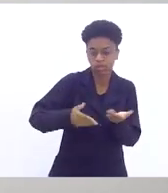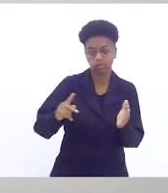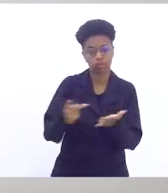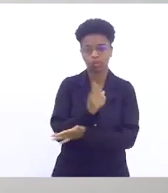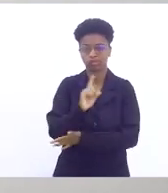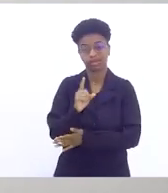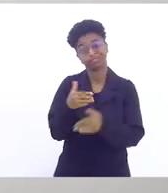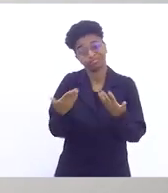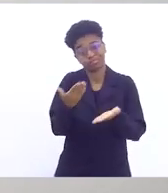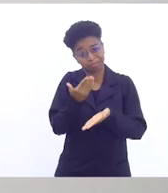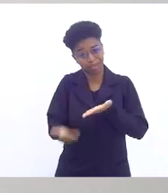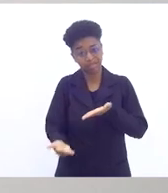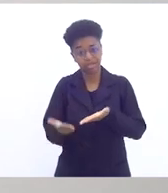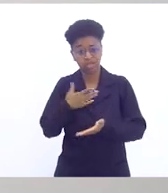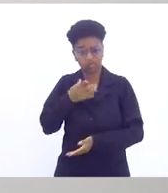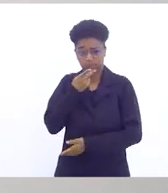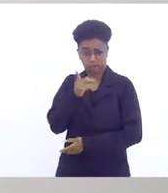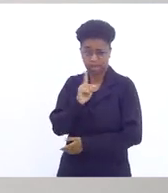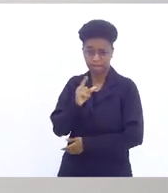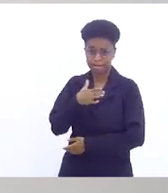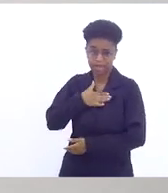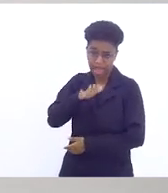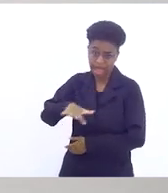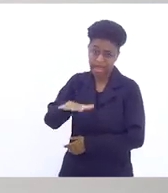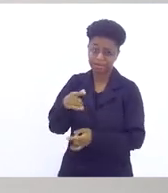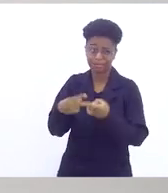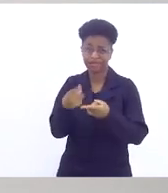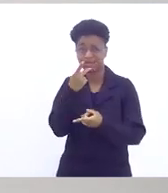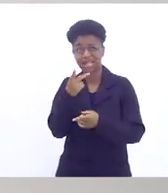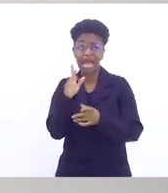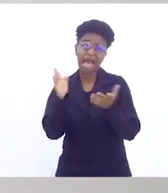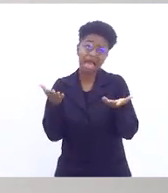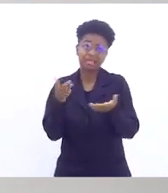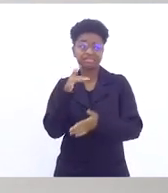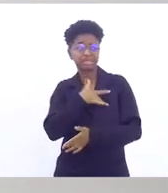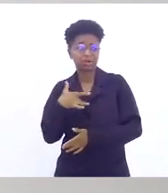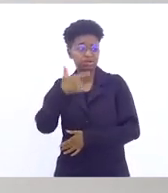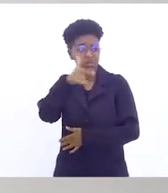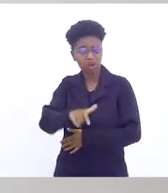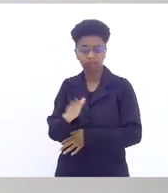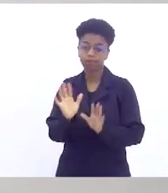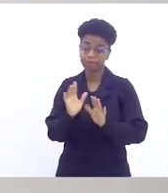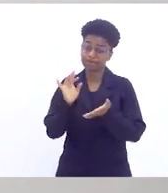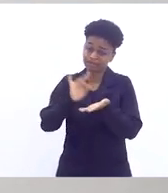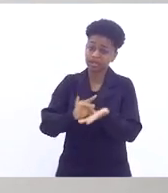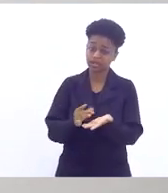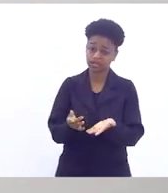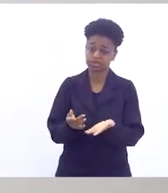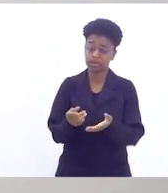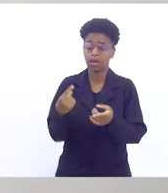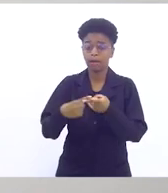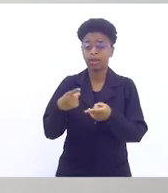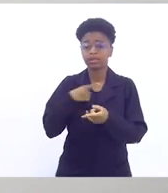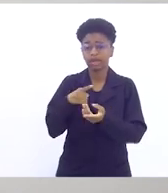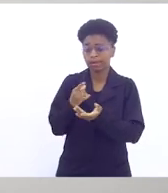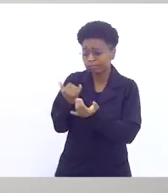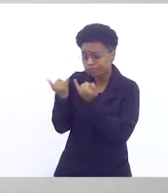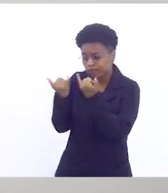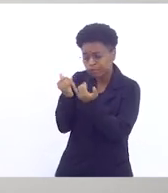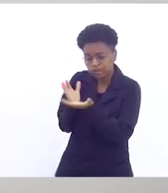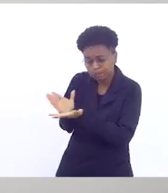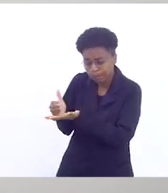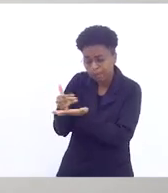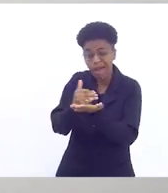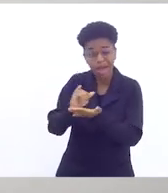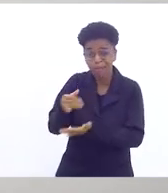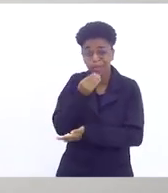eu não vou falar da minha área porque o pessoal assim lá vem ela com a saúde Mas é verdade ali você tem um banco de dados que não é